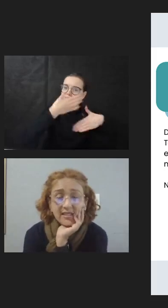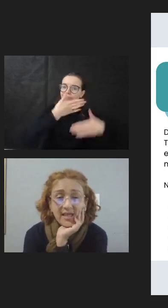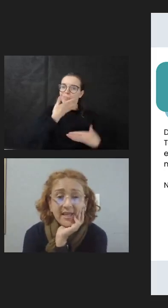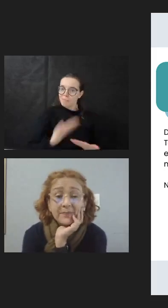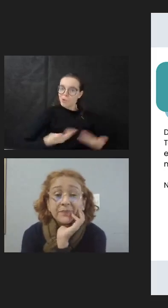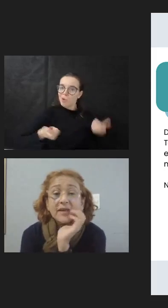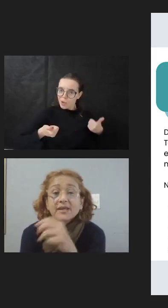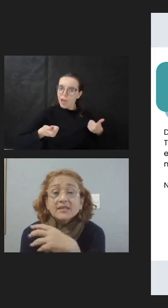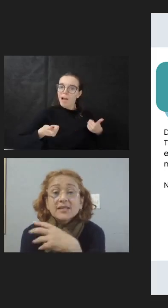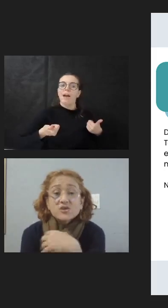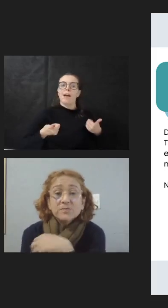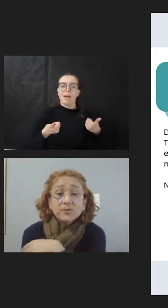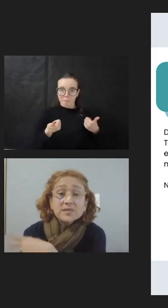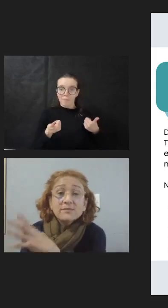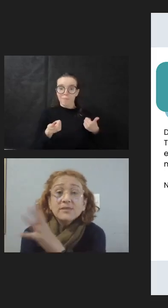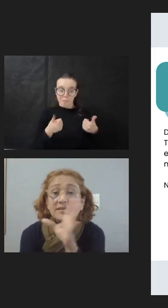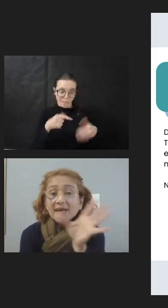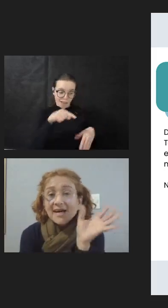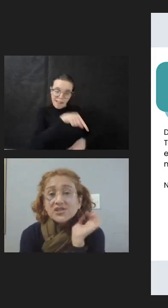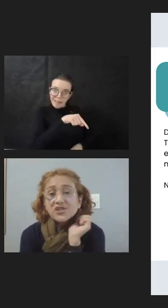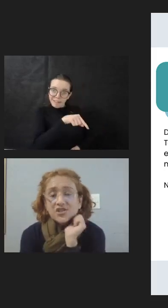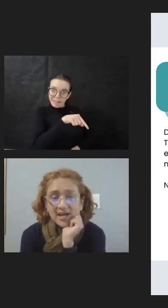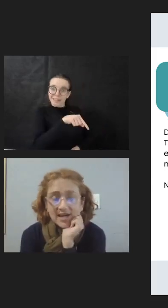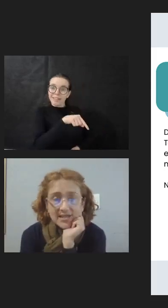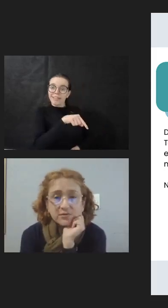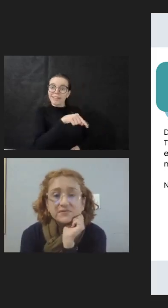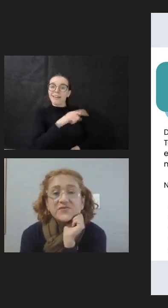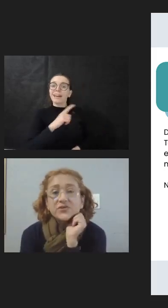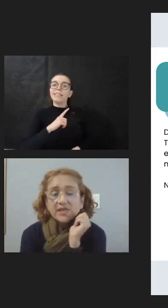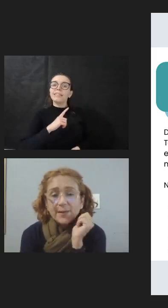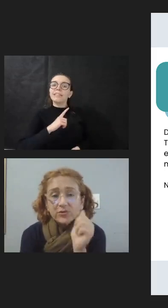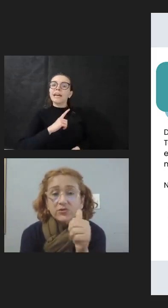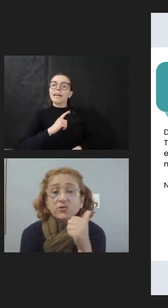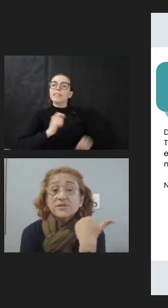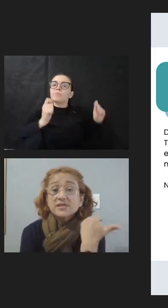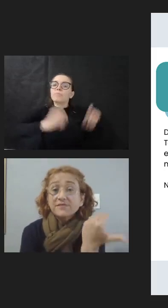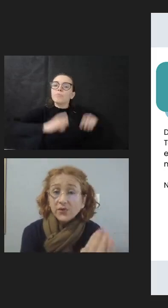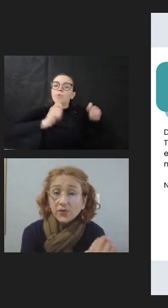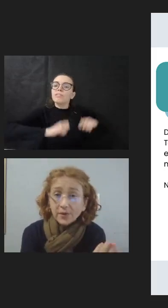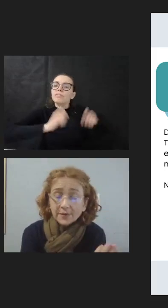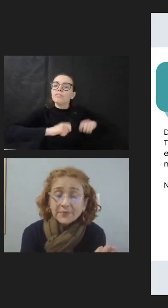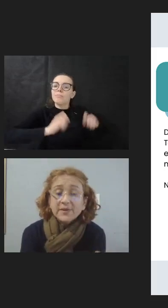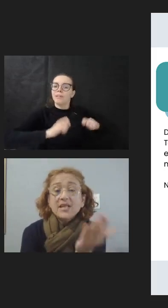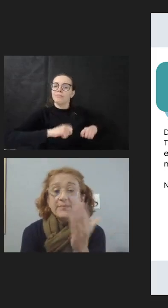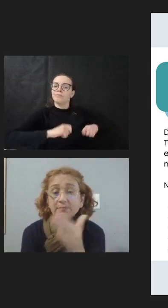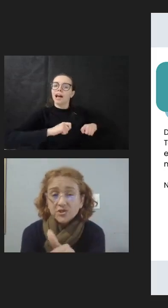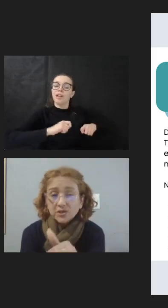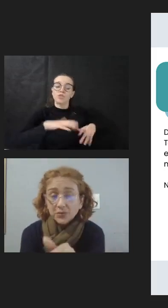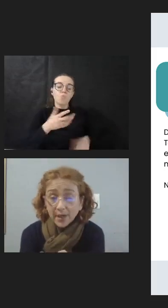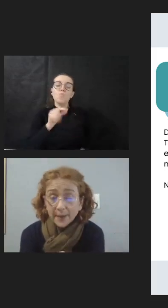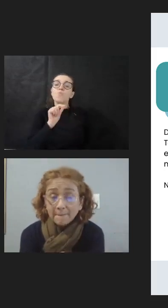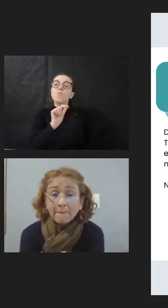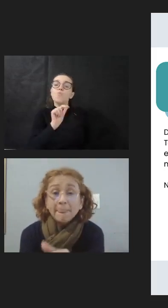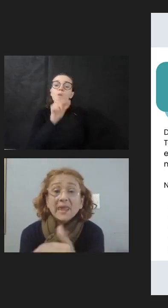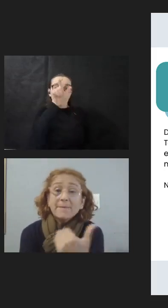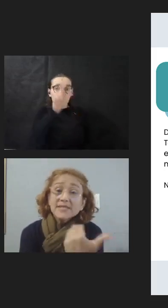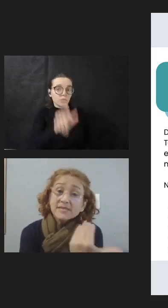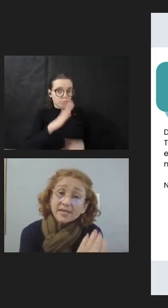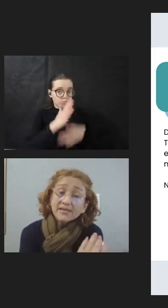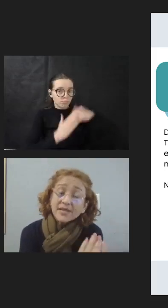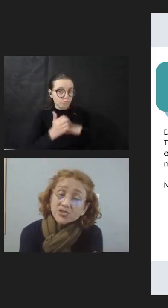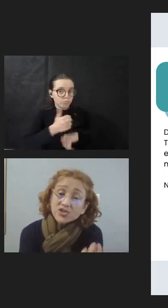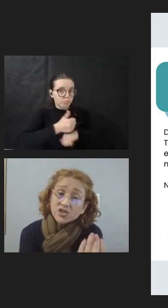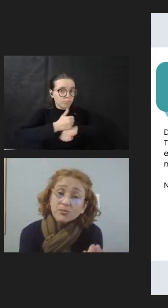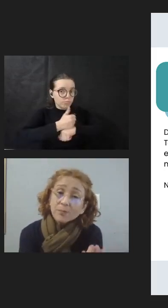terem ideia, das possibilidades de área que um fisioterapeuta, quando se forma, ele pode atuar. Mas